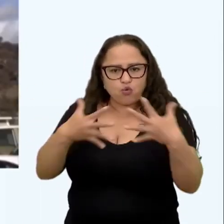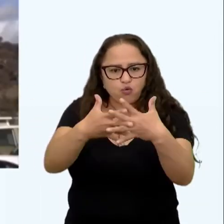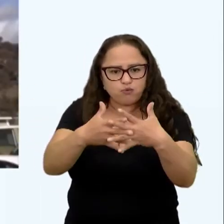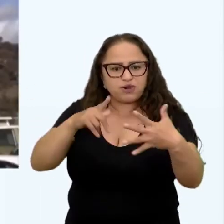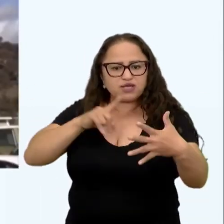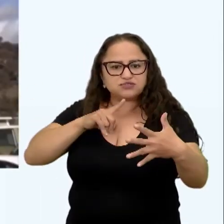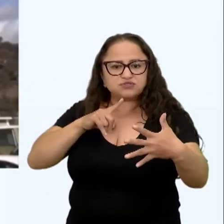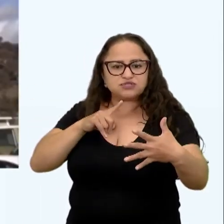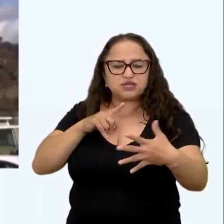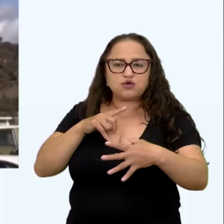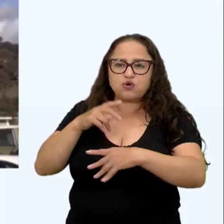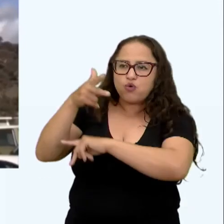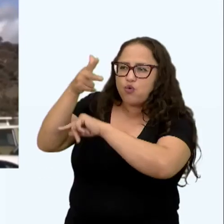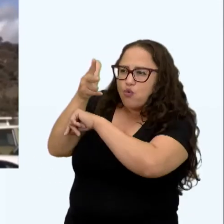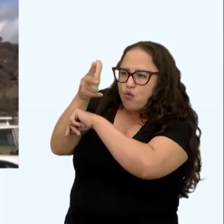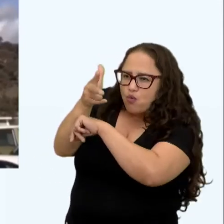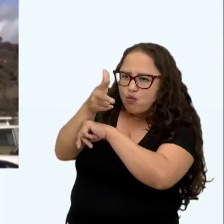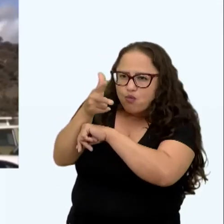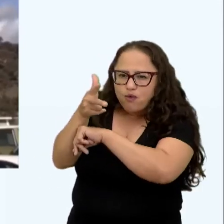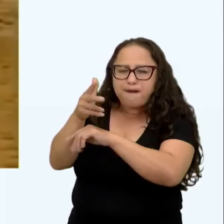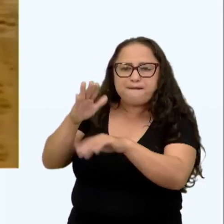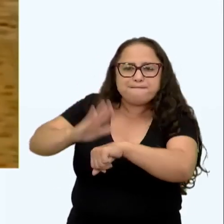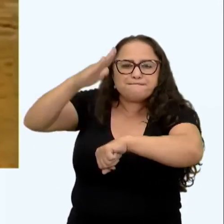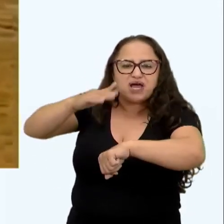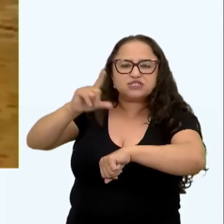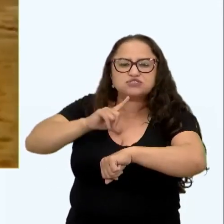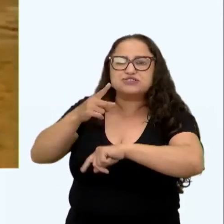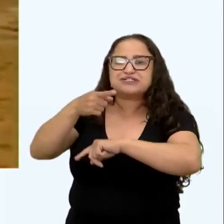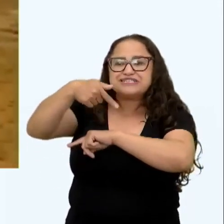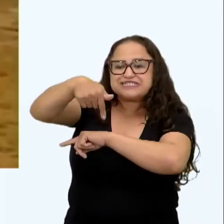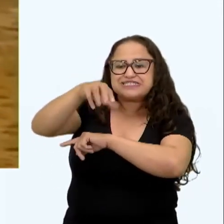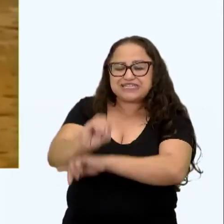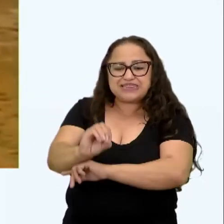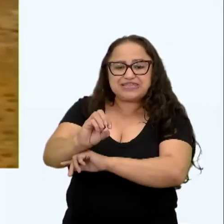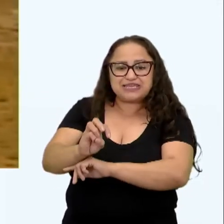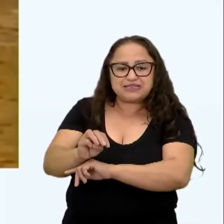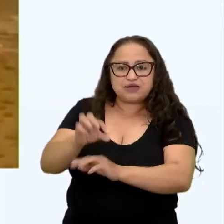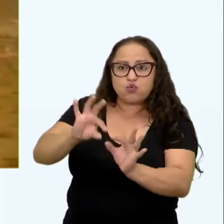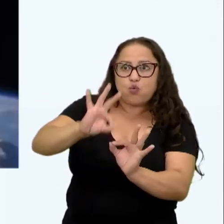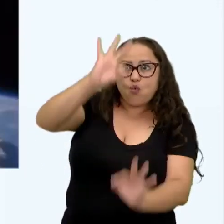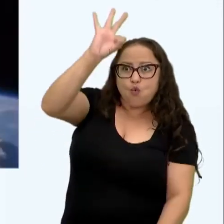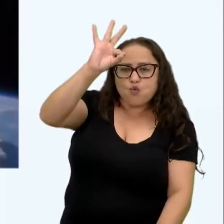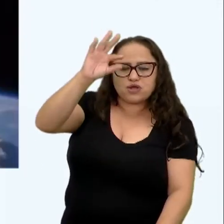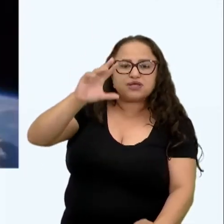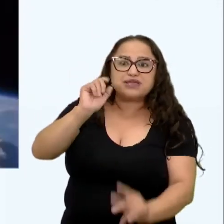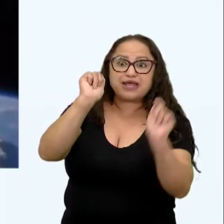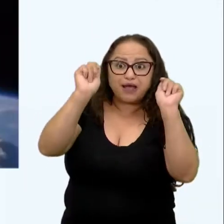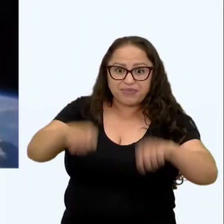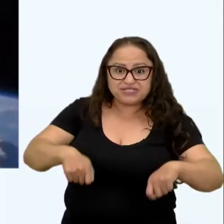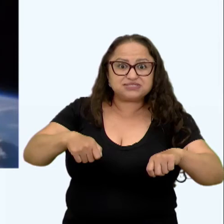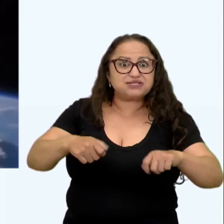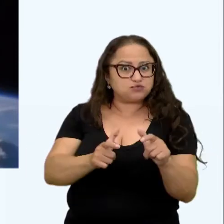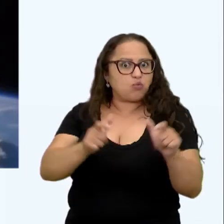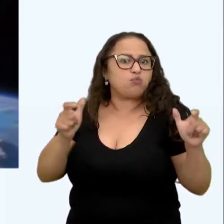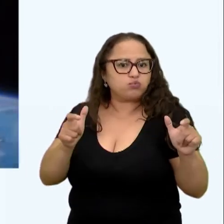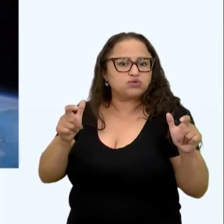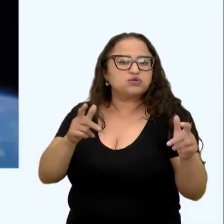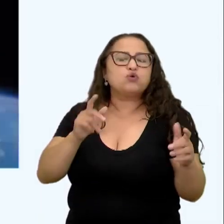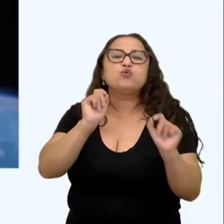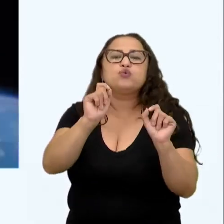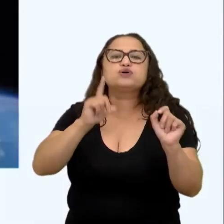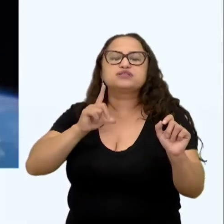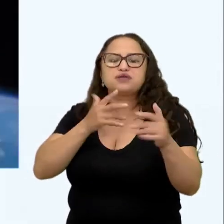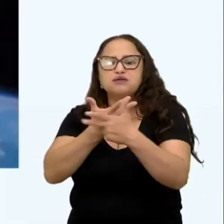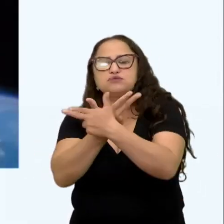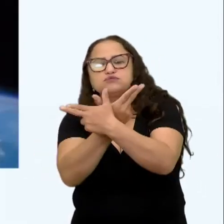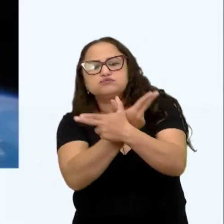uma antena maior, de 70 metros de diâmetro, e 2 menores, de alta capacidade. Os satélites que operam perto da Terra